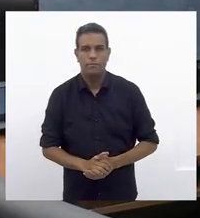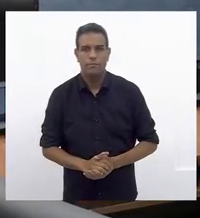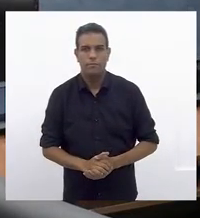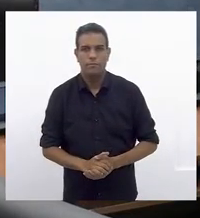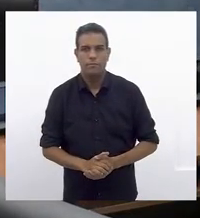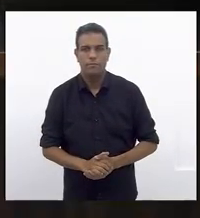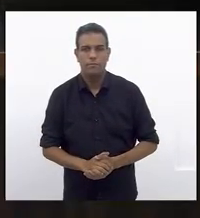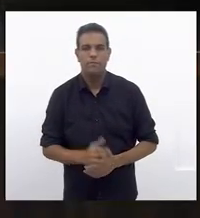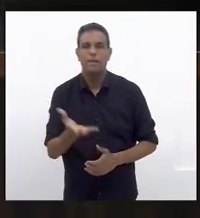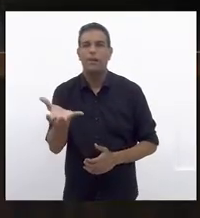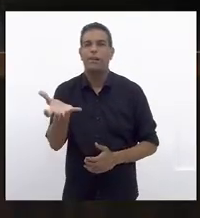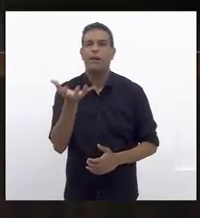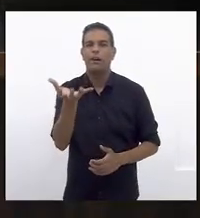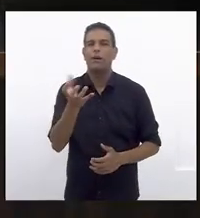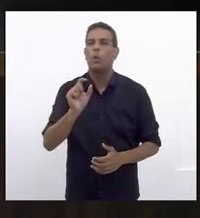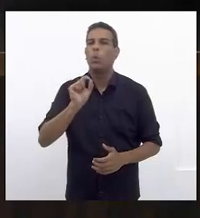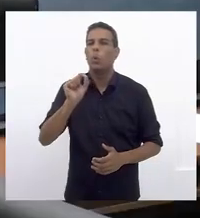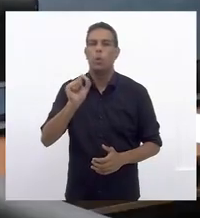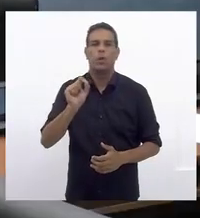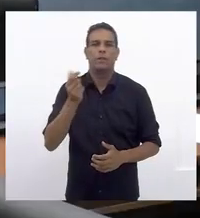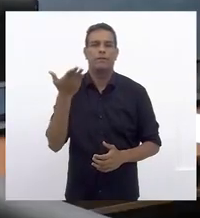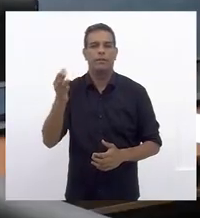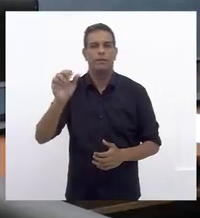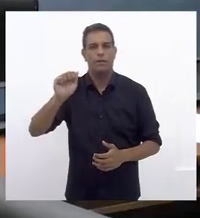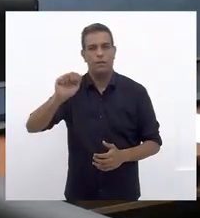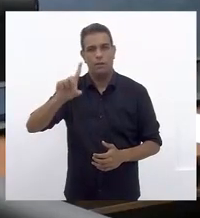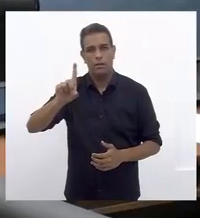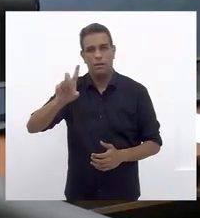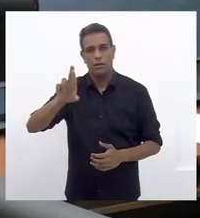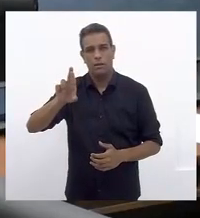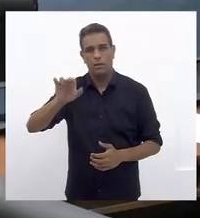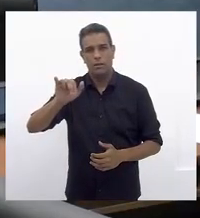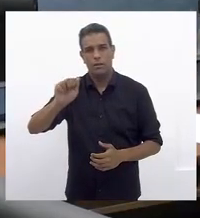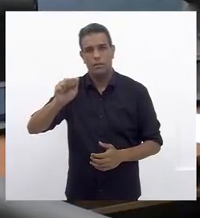Quem gostaria aí? Adriana, fala, Adriana, por favor.